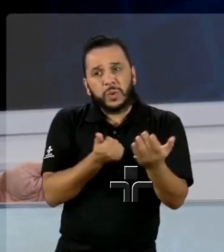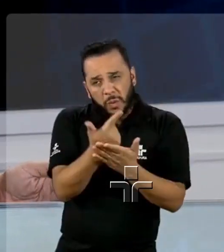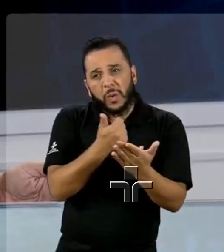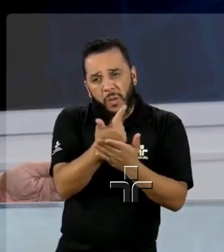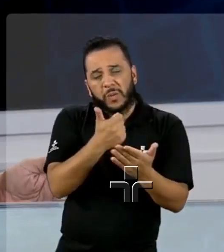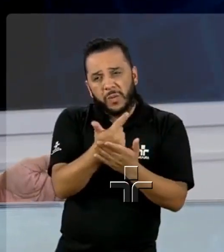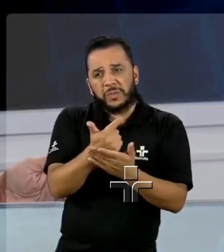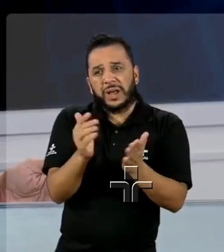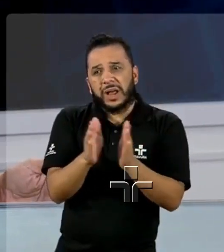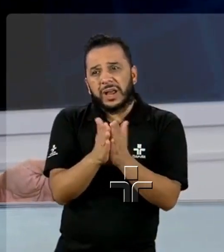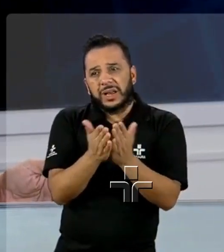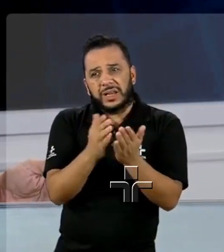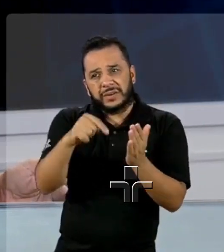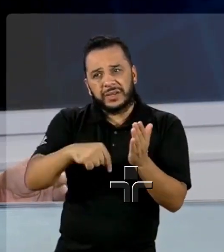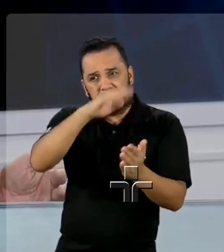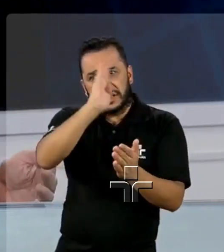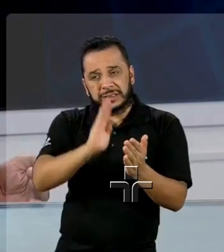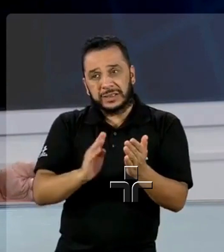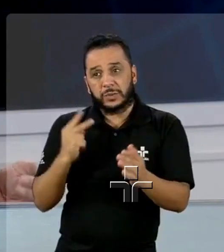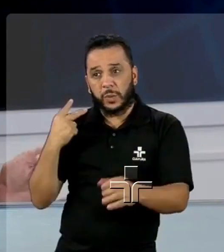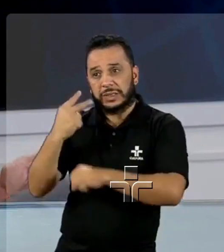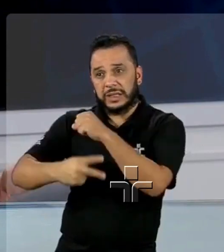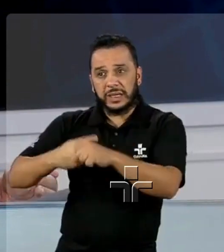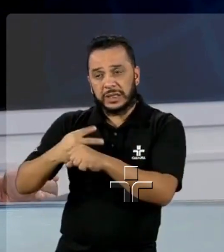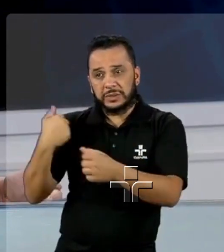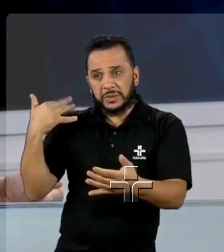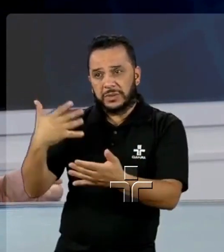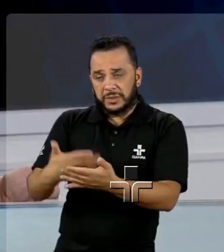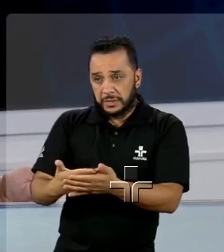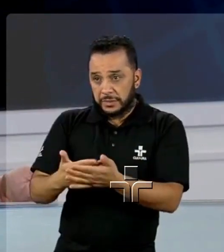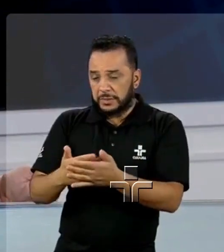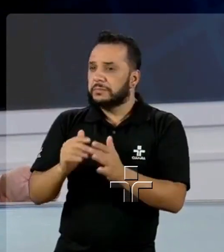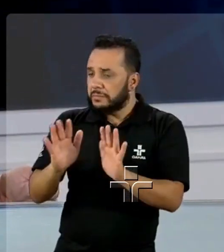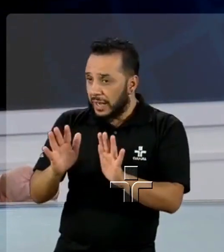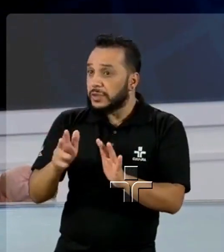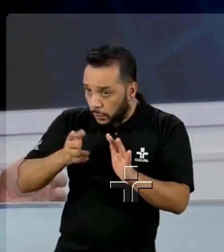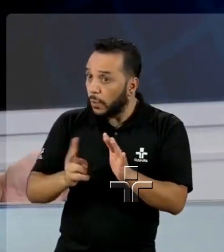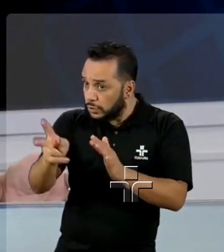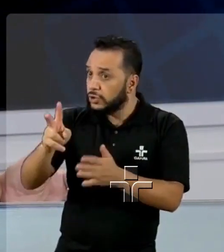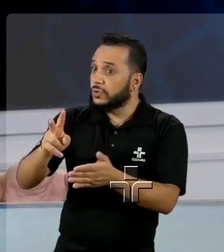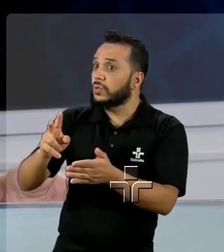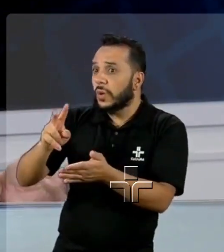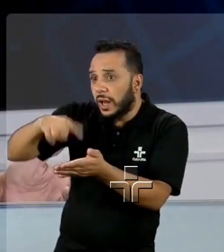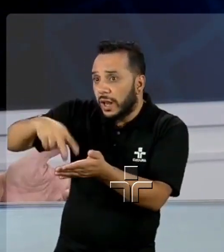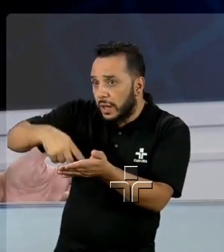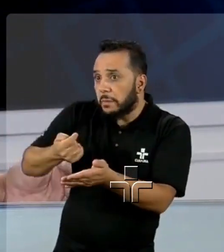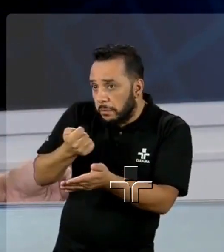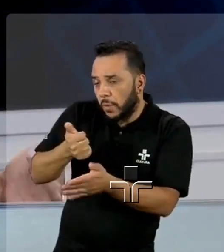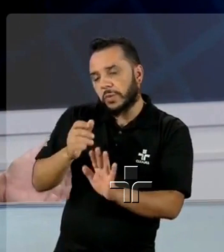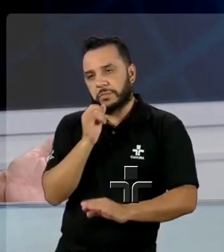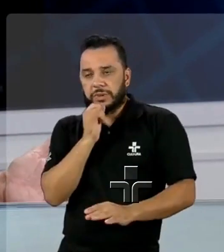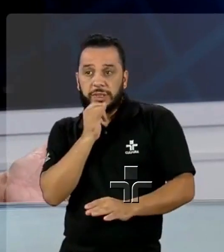2 anos. Então, assim, isso não significa que a leitura não continua baixa. Porque se você tinha, vou